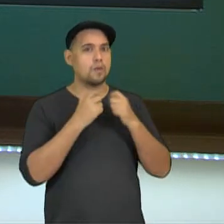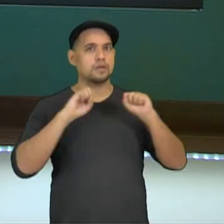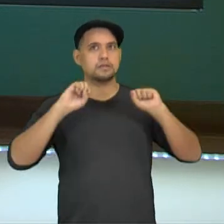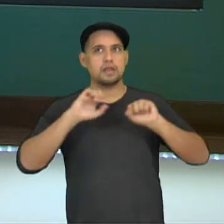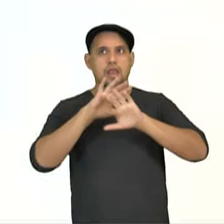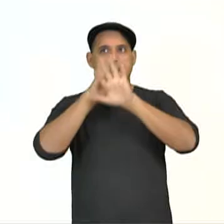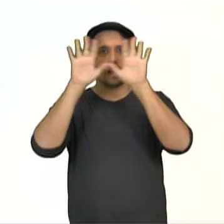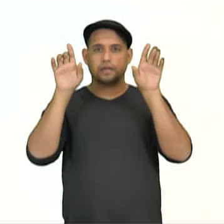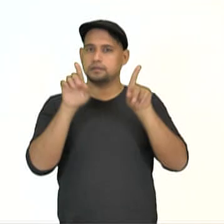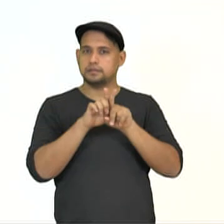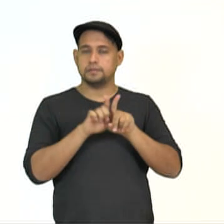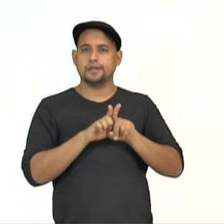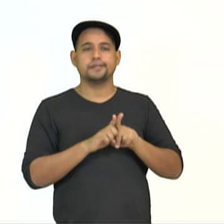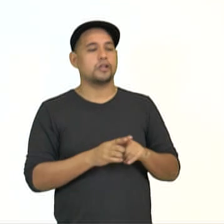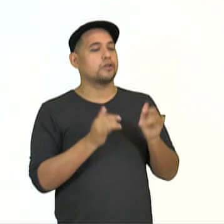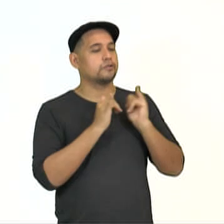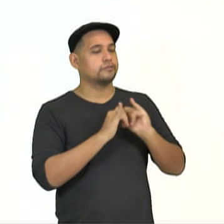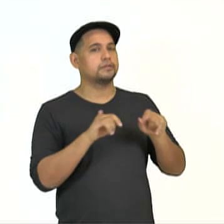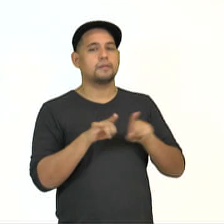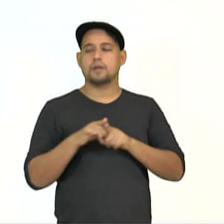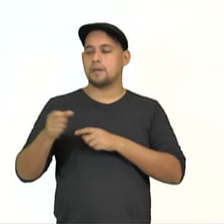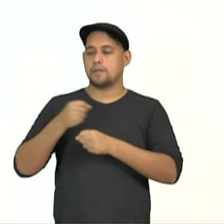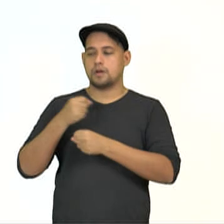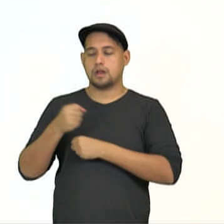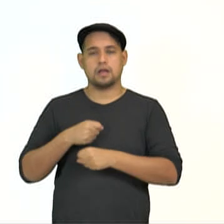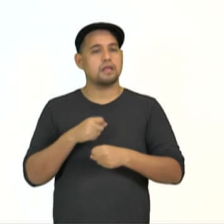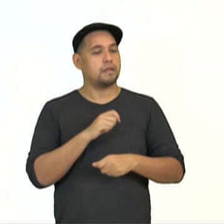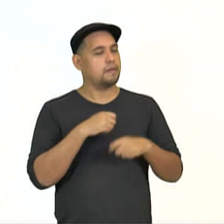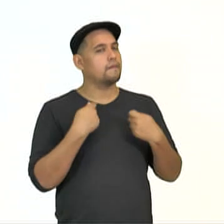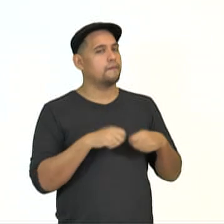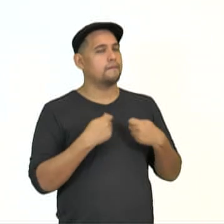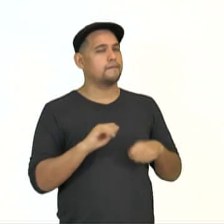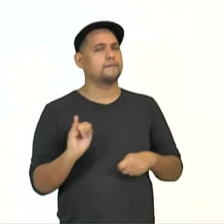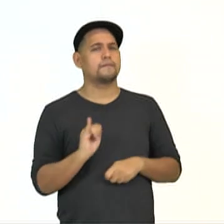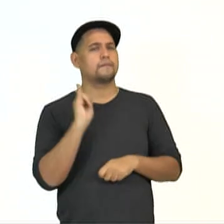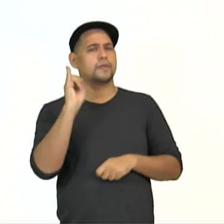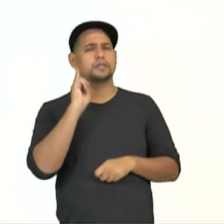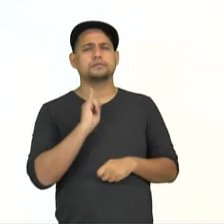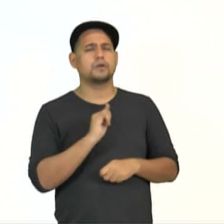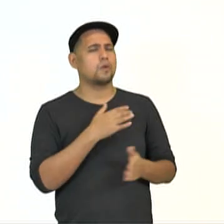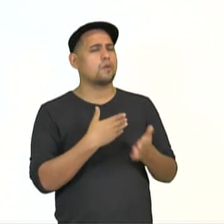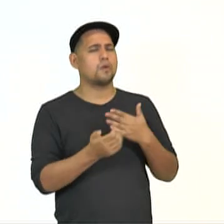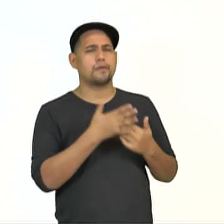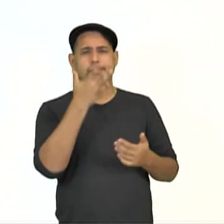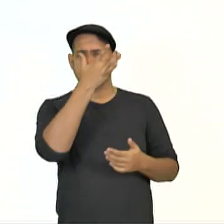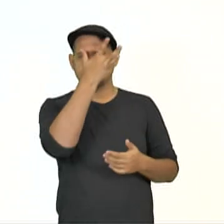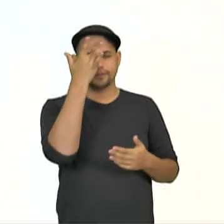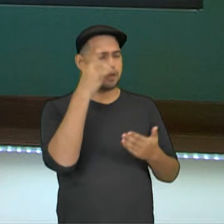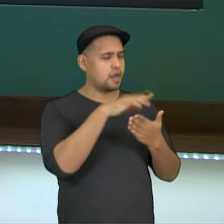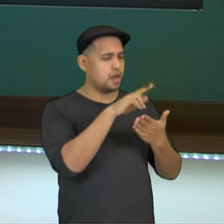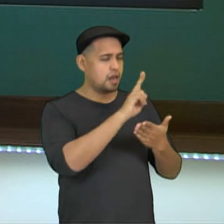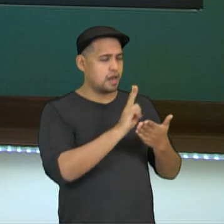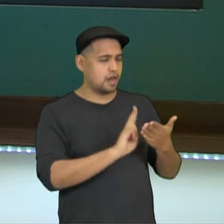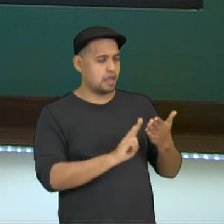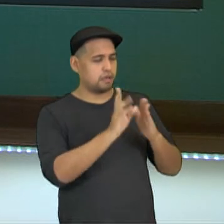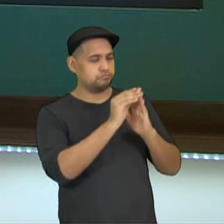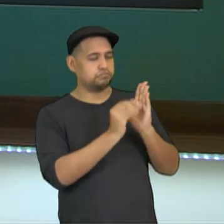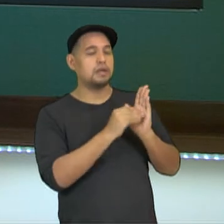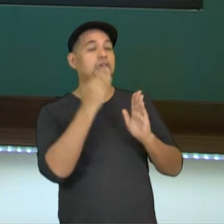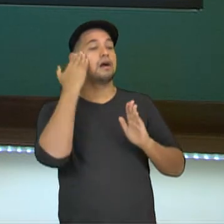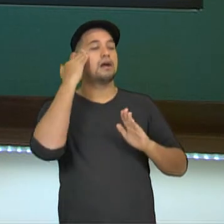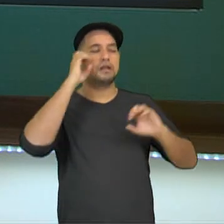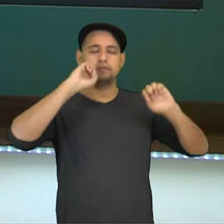clara e dinâmica, tanto na notícia quanto na reportagem, é importante para que qualquer leitor que leia aquele conteúdo